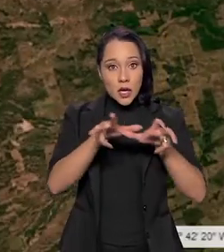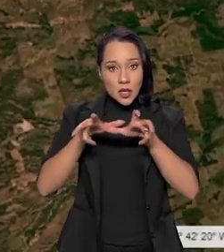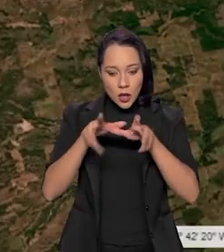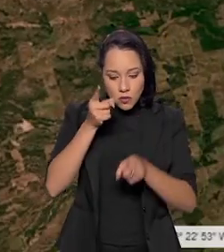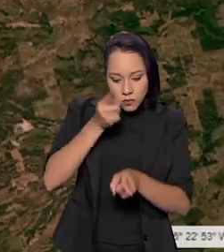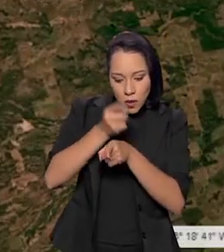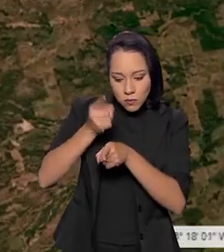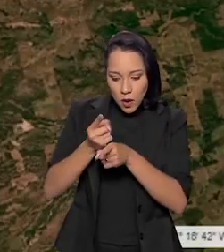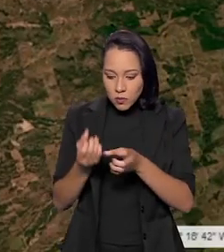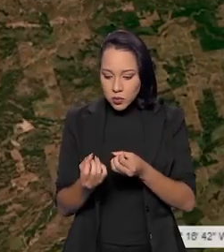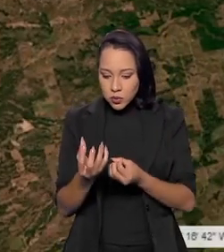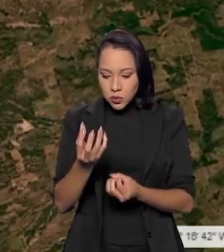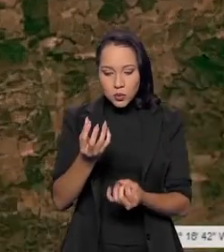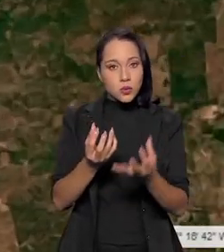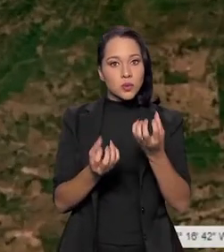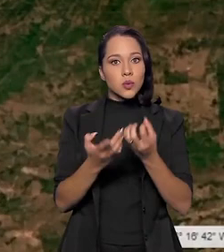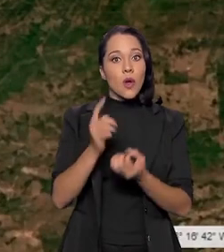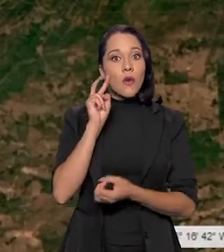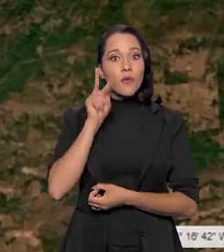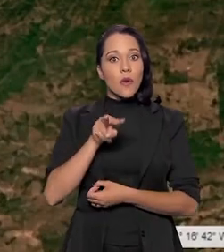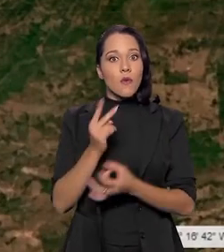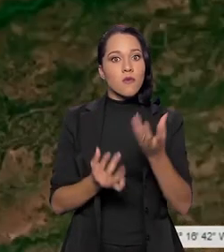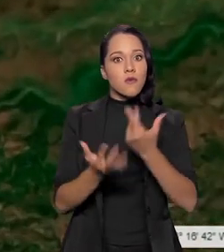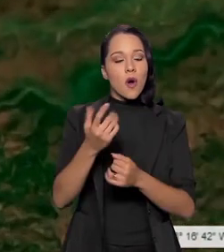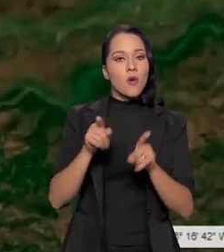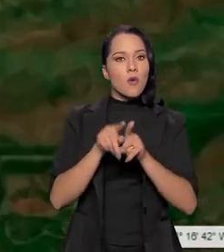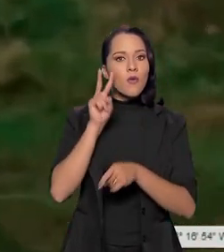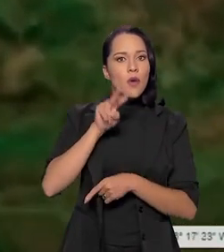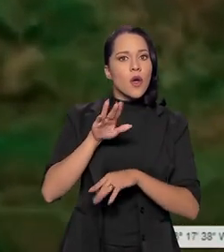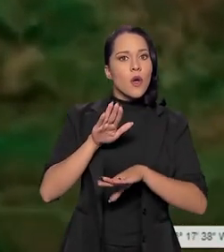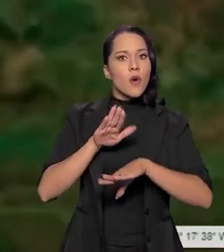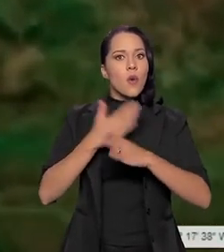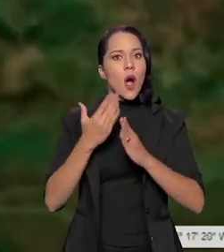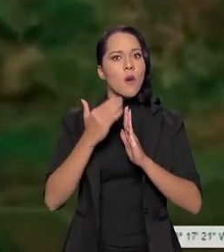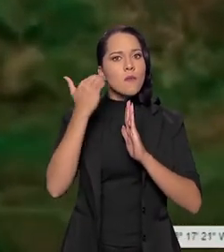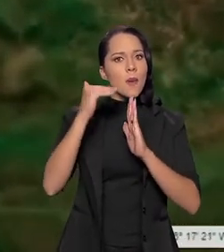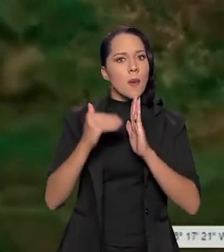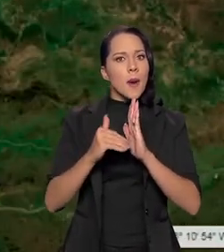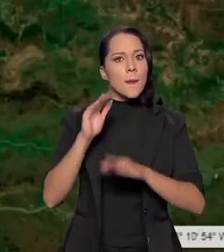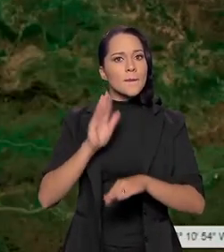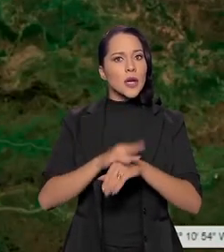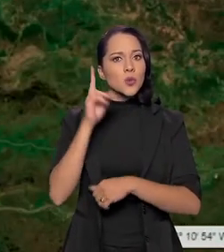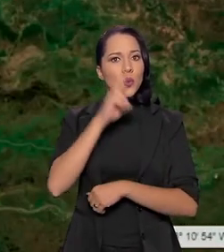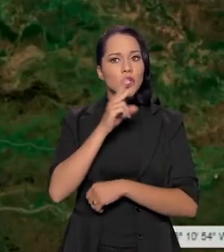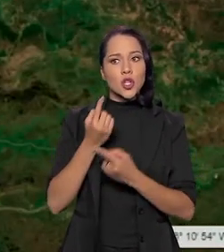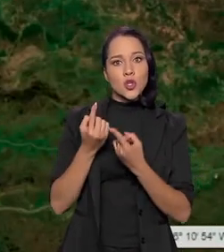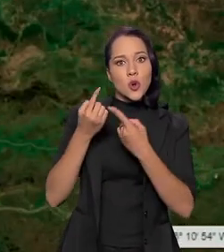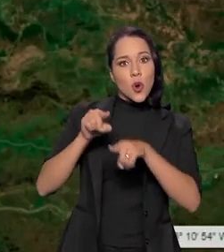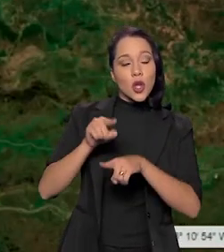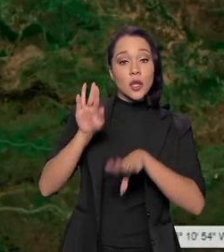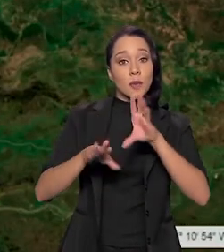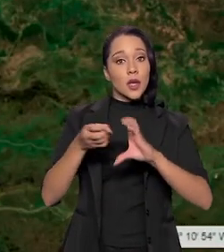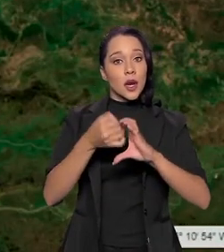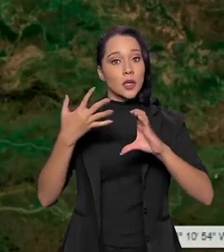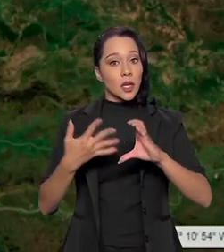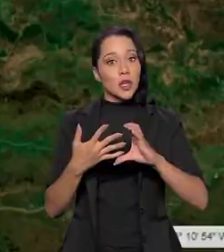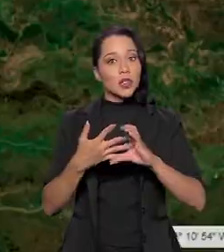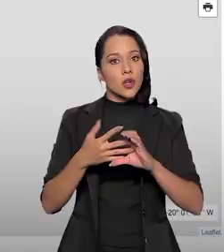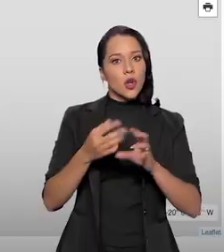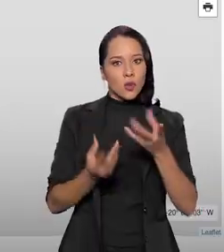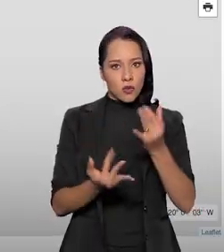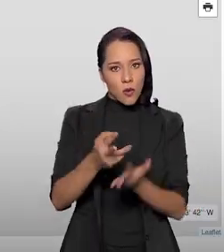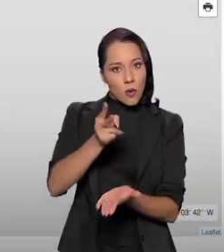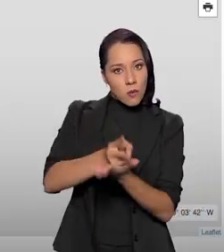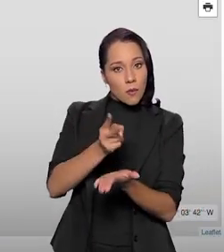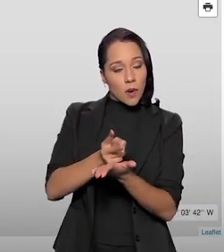detectados pelos satélites que identificando os eventos de fogo e classificando-os em prioridades para combate segundo